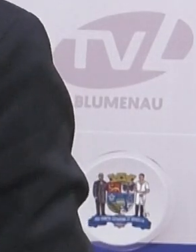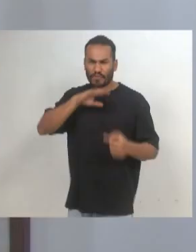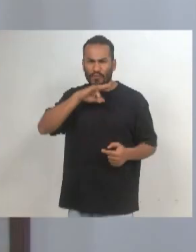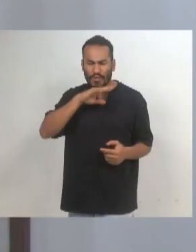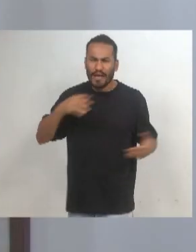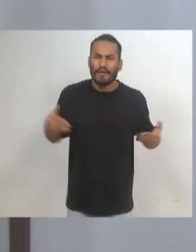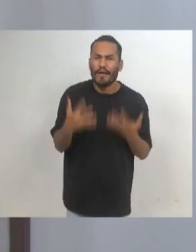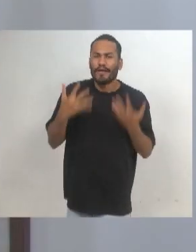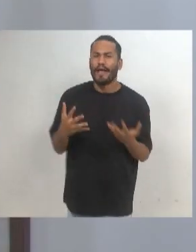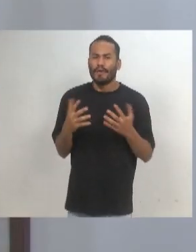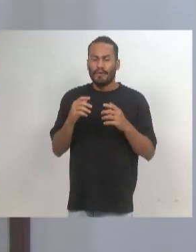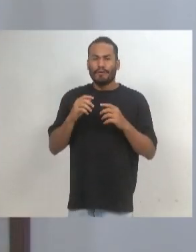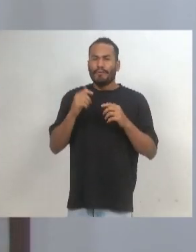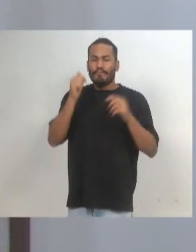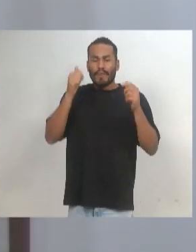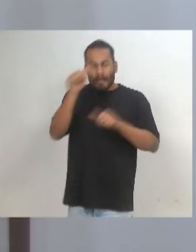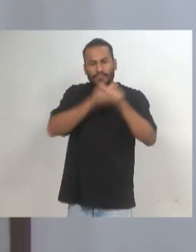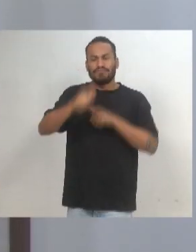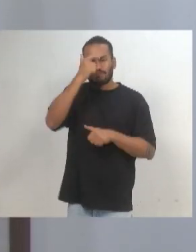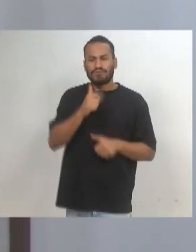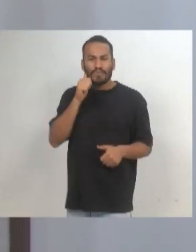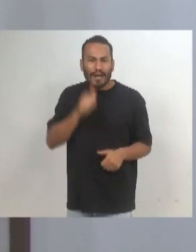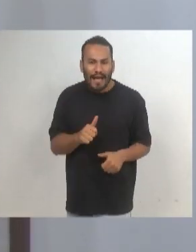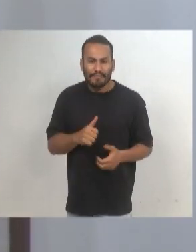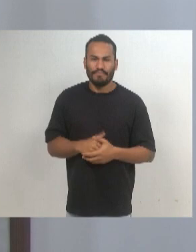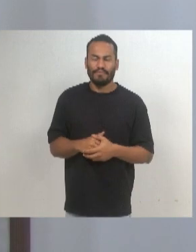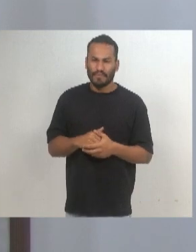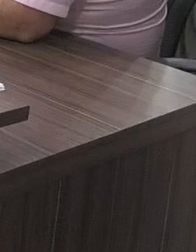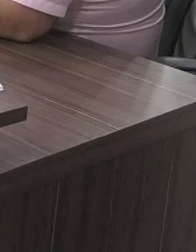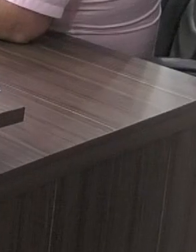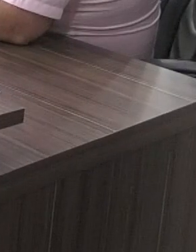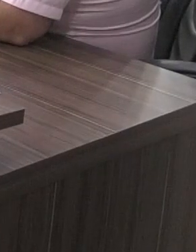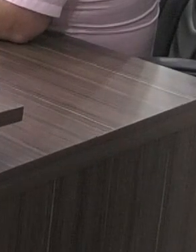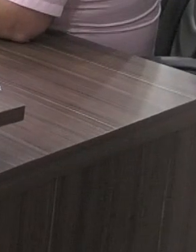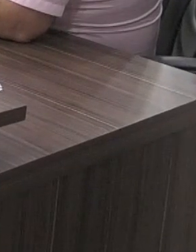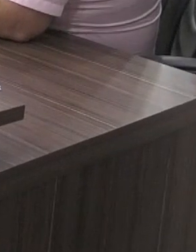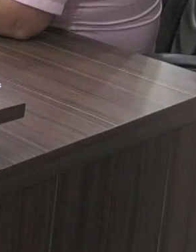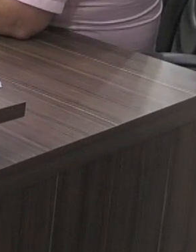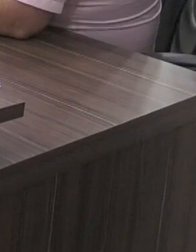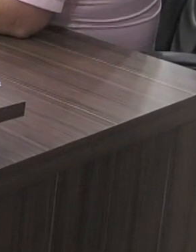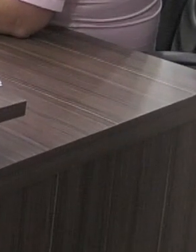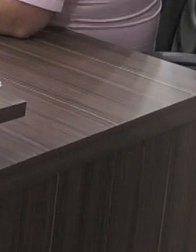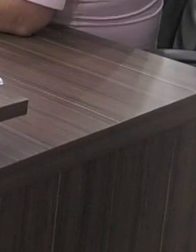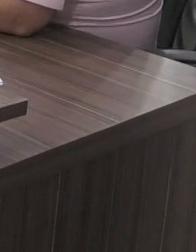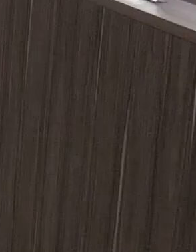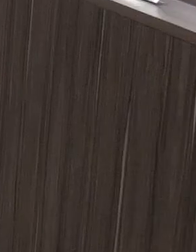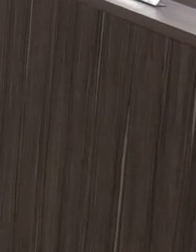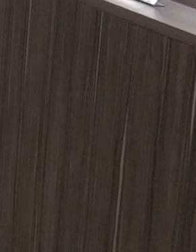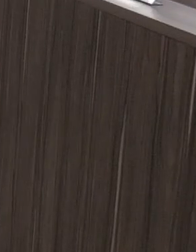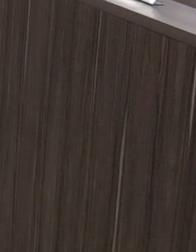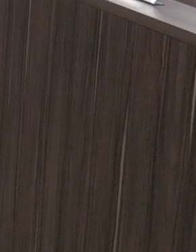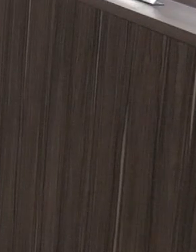e todos. A vereadora Silmara Miguel, assim como outros parlamentares, votaram contra as propostas, por entender que ter mais uma